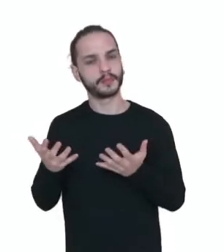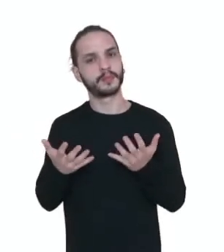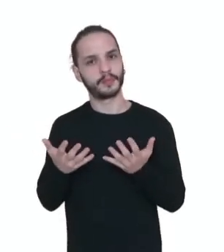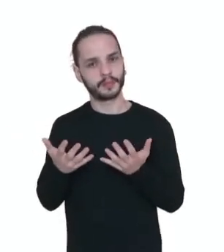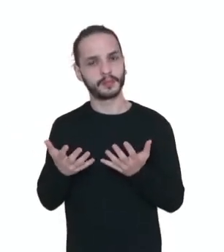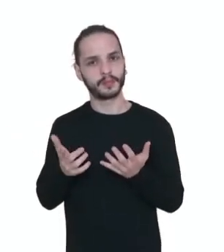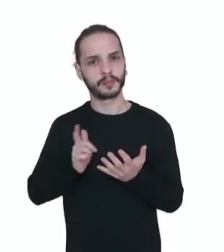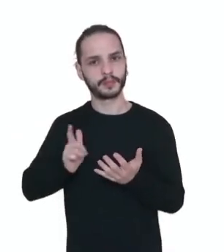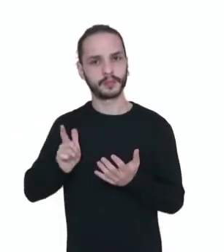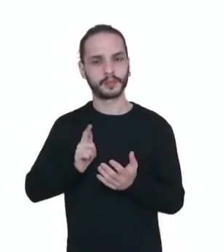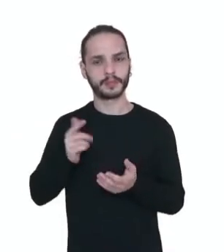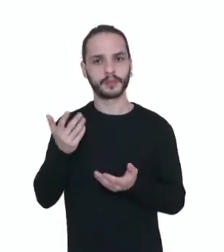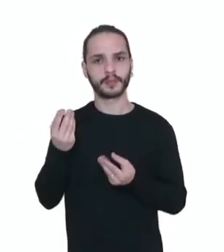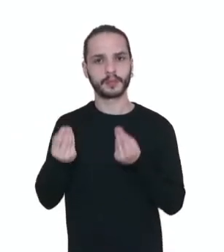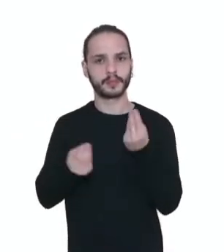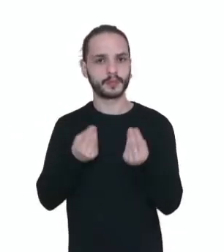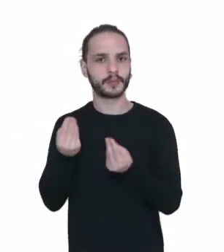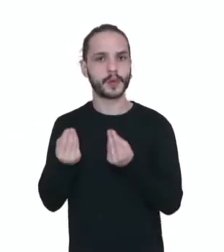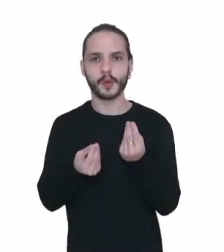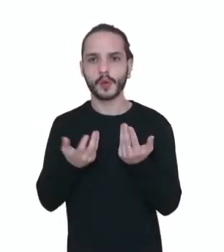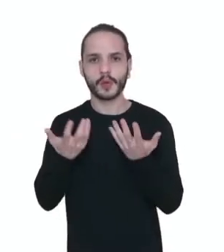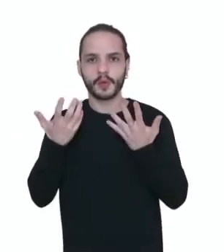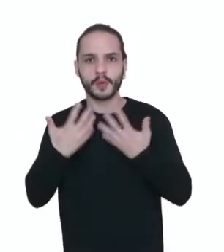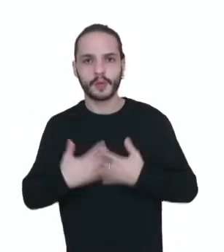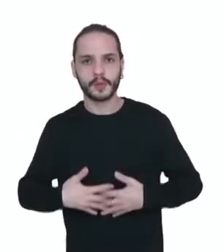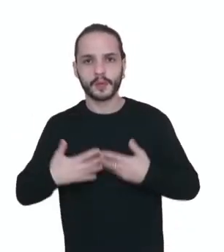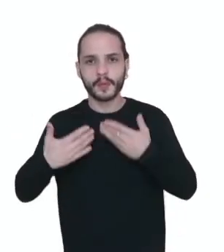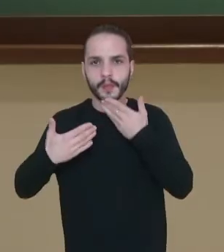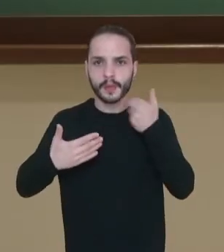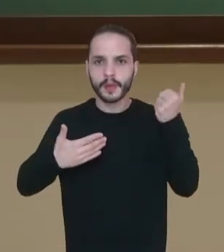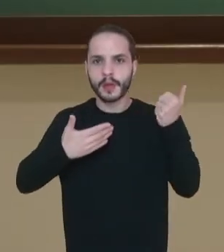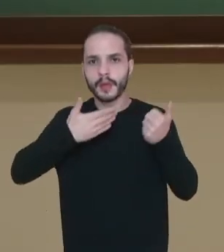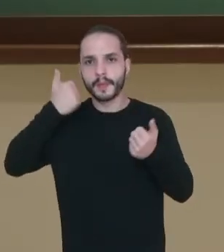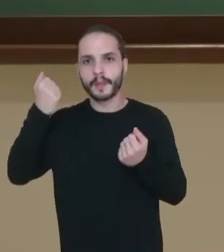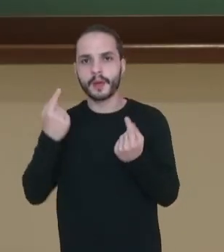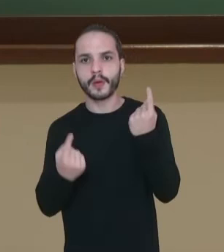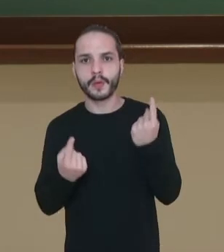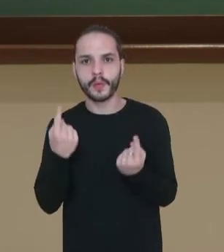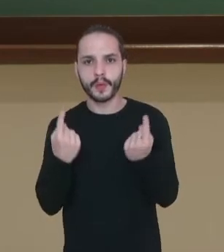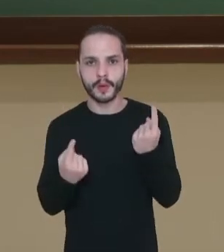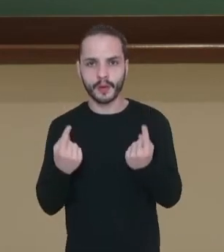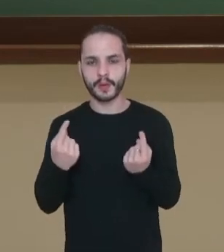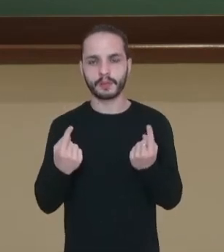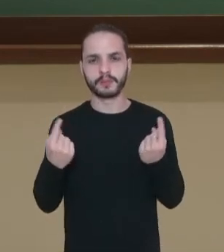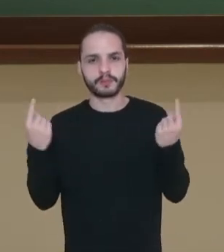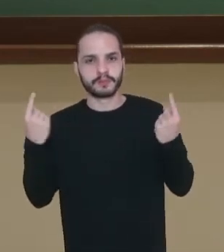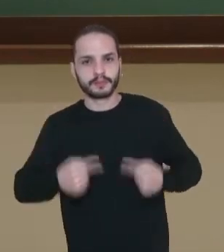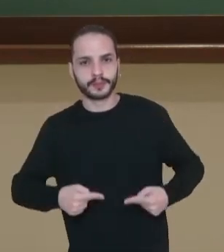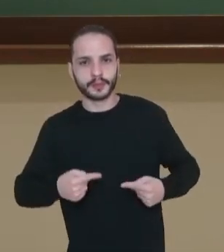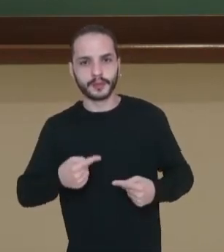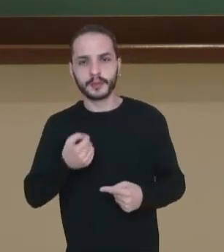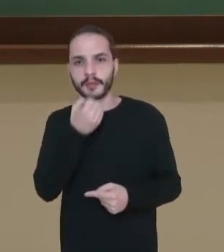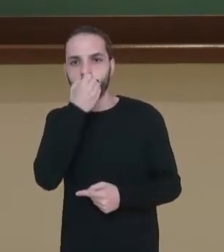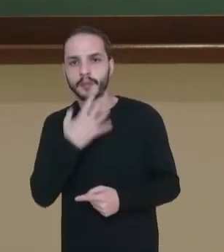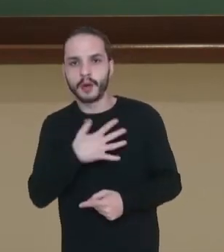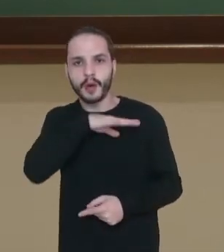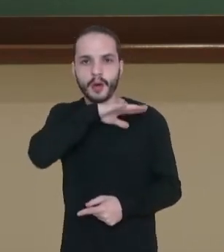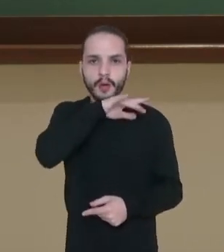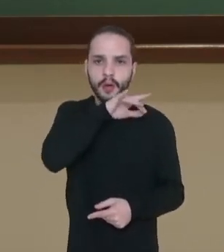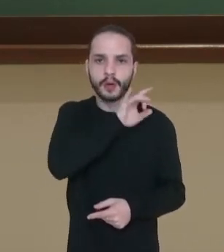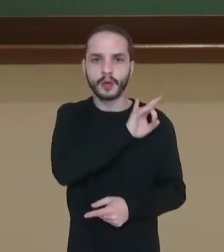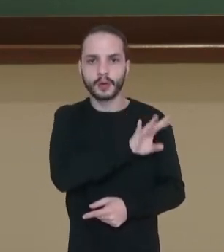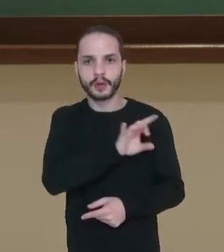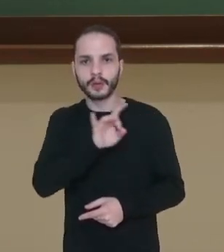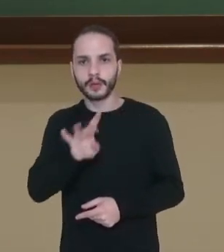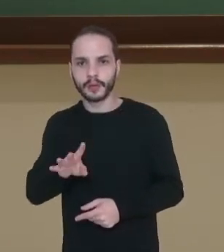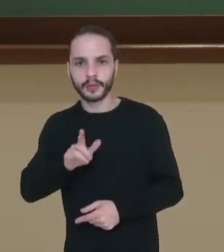disponibilizados para download, né? Ou será que existem mais desvantagens? Enfim, quais são aí as vantagens e as desvantagens de